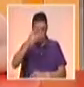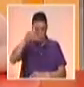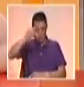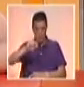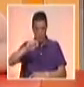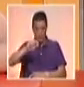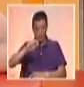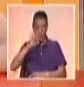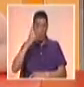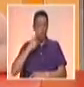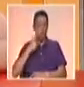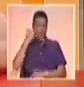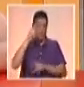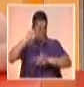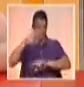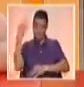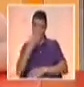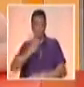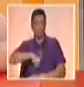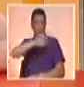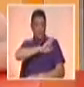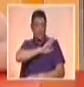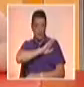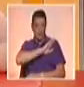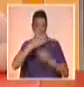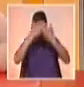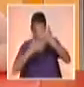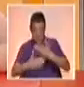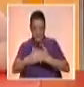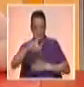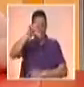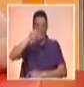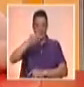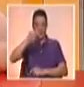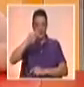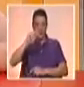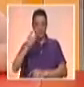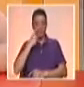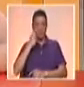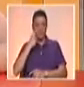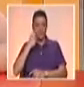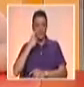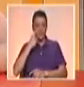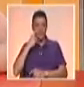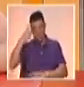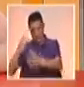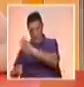se formou, como aqui no Porto, como em Coimbra, que a partir daí vai também sair conhecimento para a criação de mestrados,